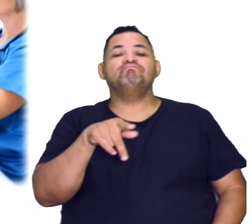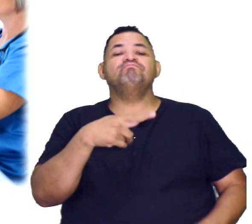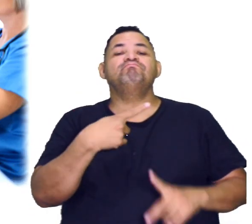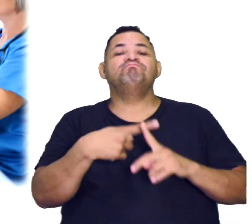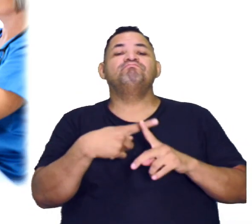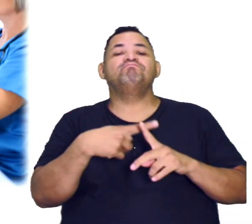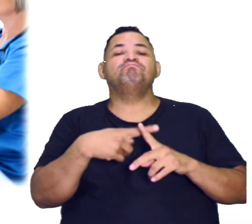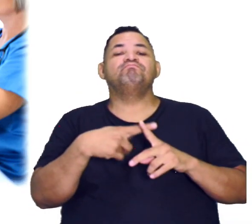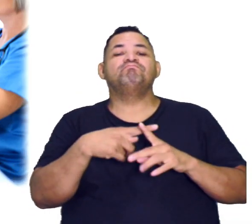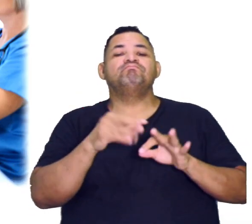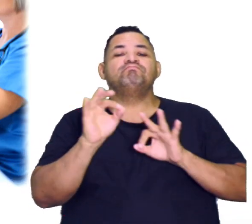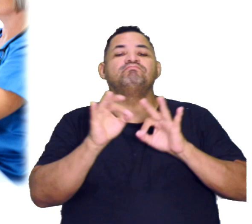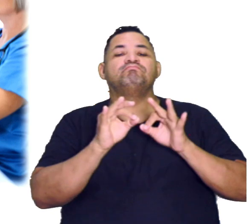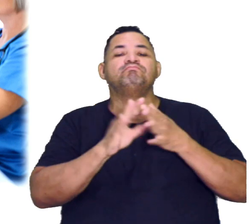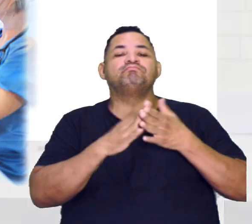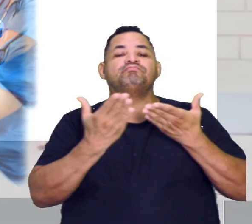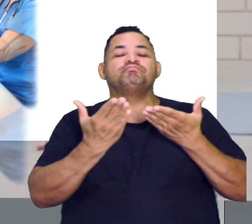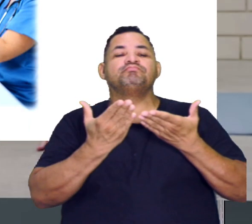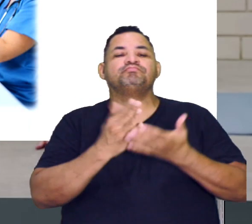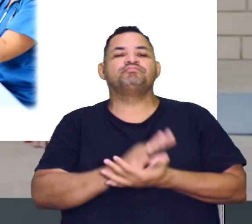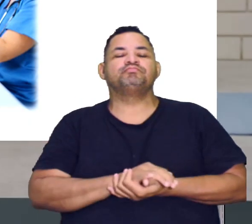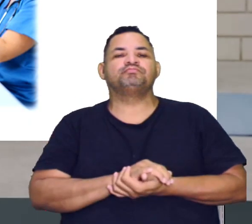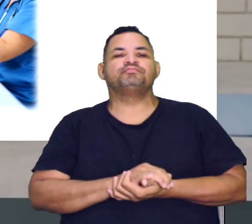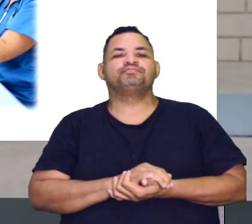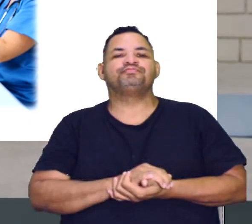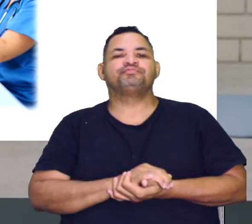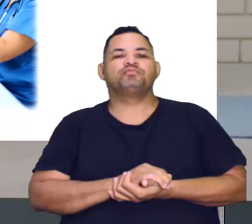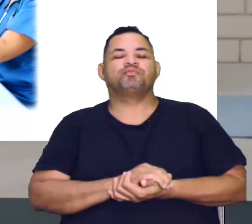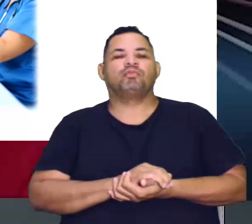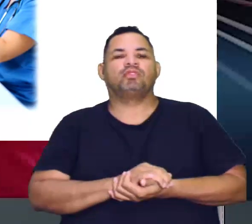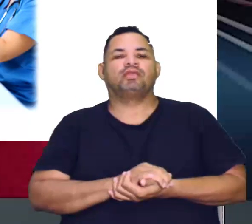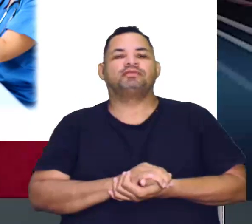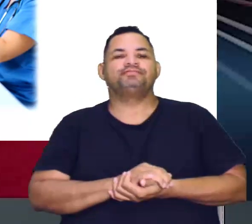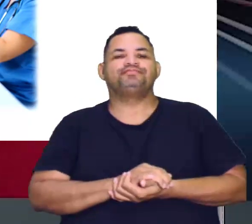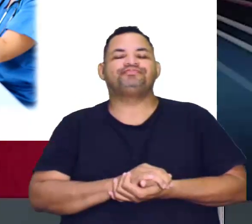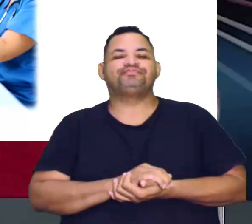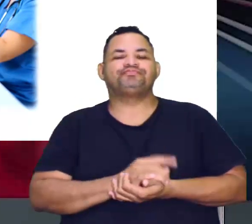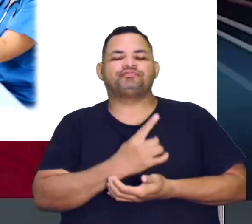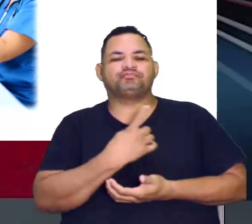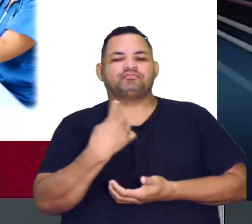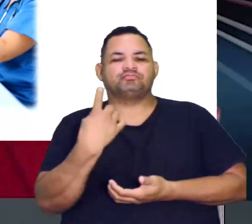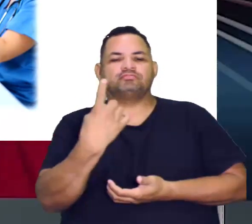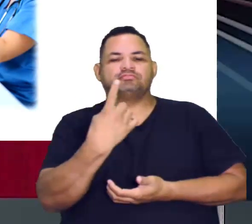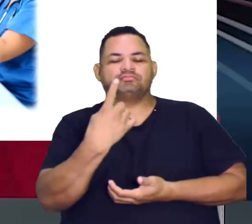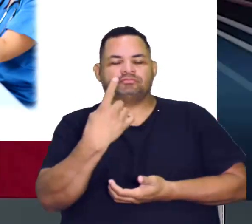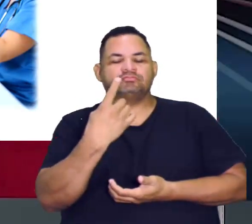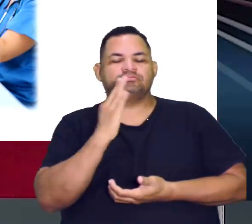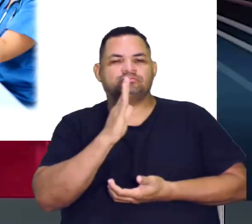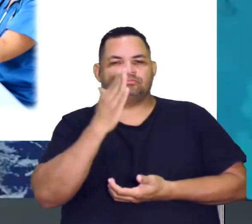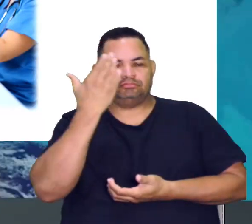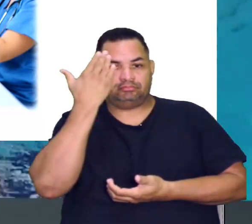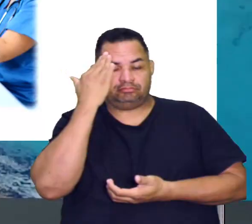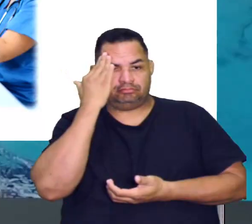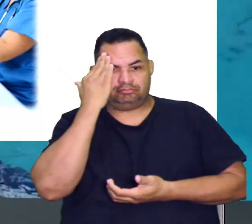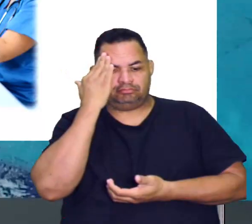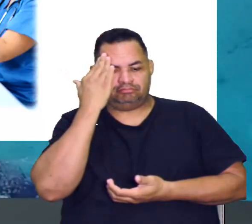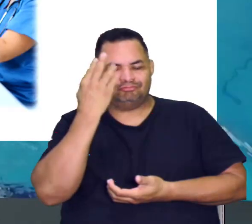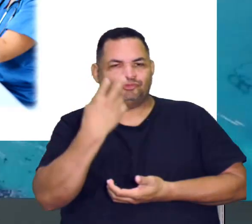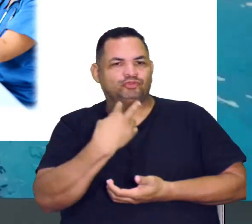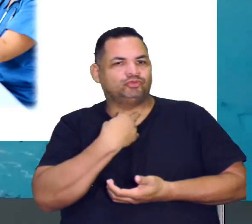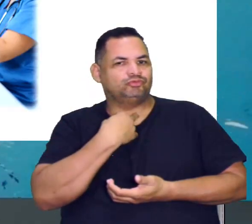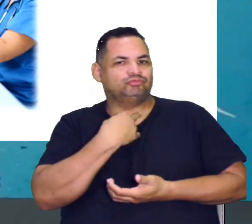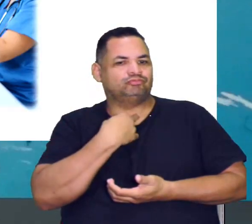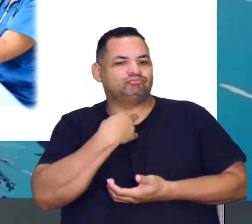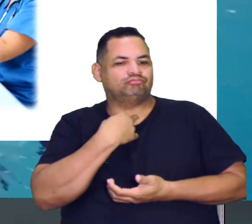está falando da medida certa? Então, caríssimo estudante, a gente já entendeu que não dá mais para viver